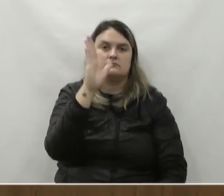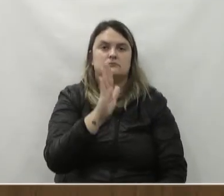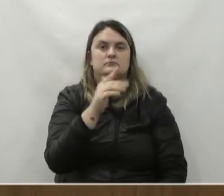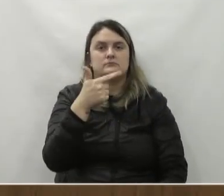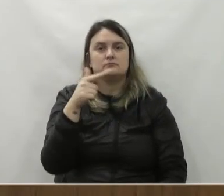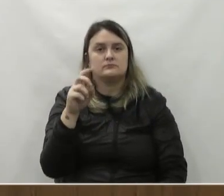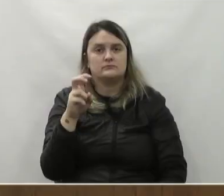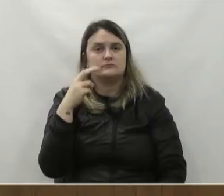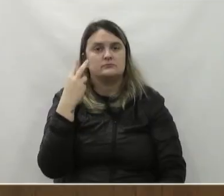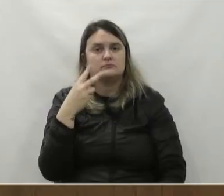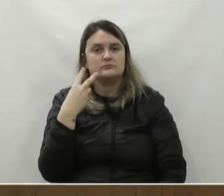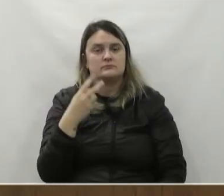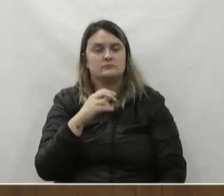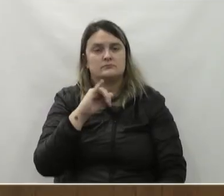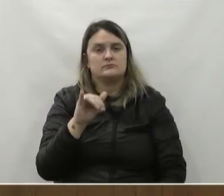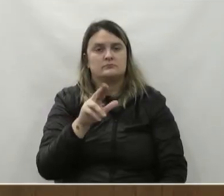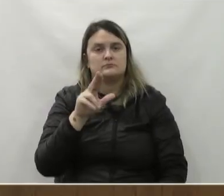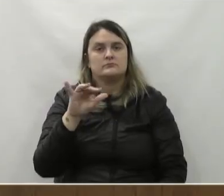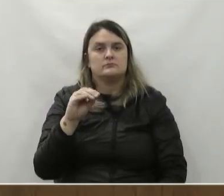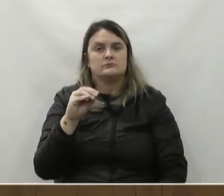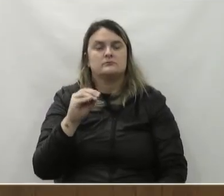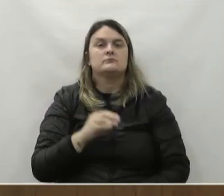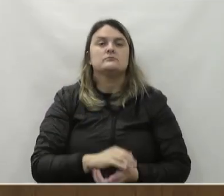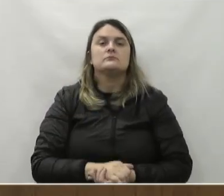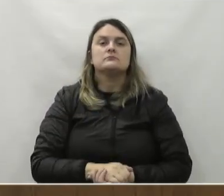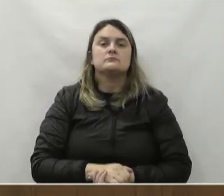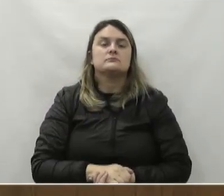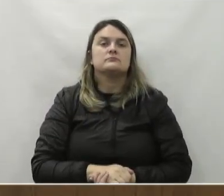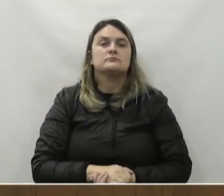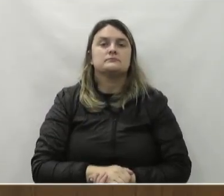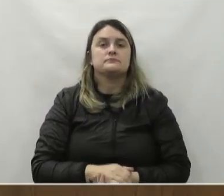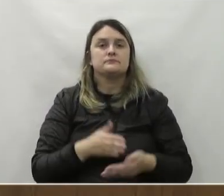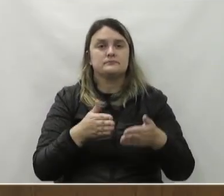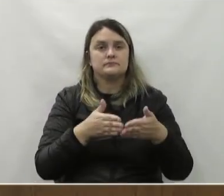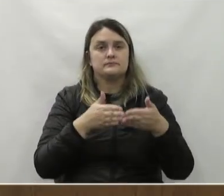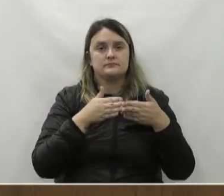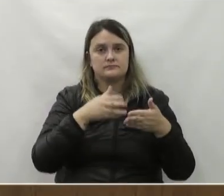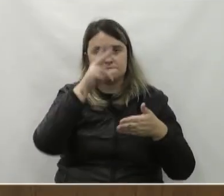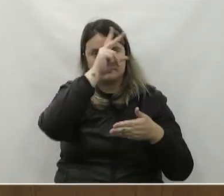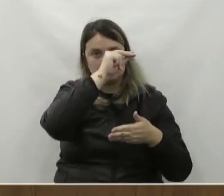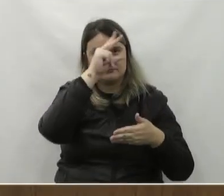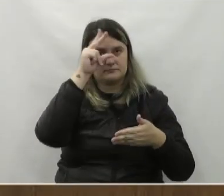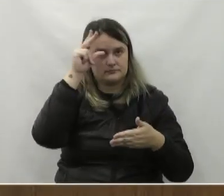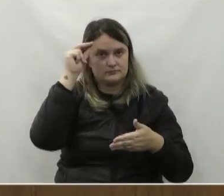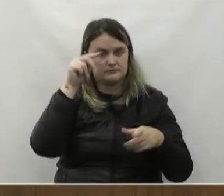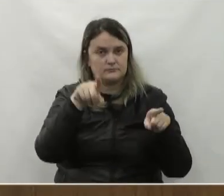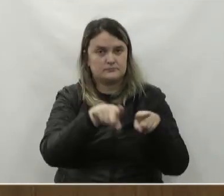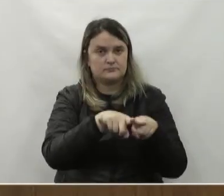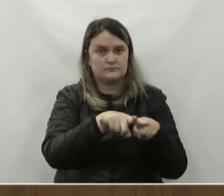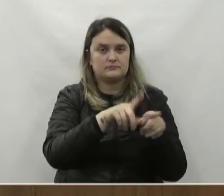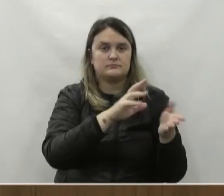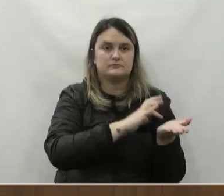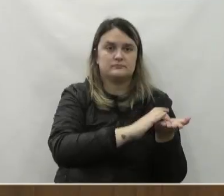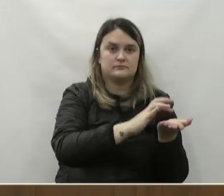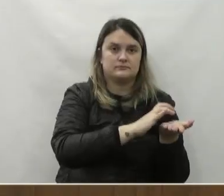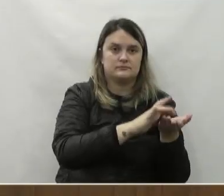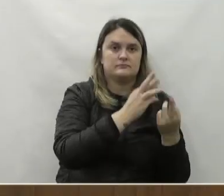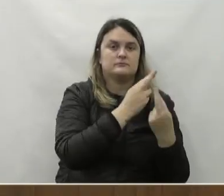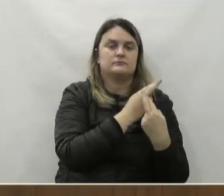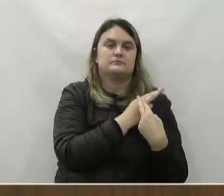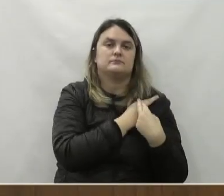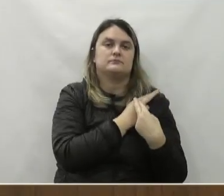249/2025 do vereador Júlio Adilson Pires Filho, ao Poder Executivo Municipal, por meio da Secretaria